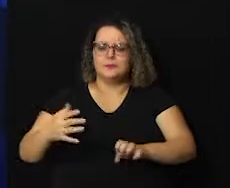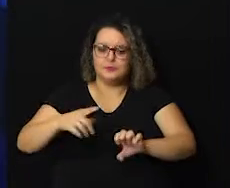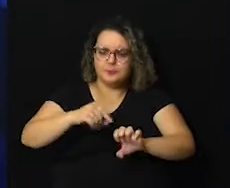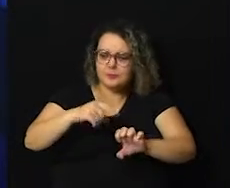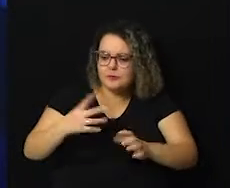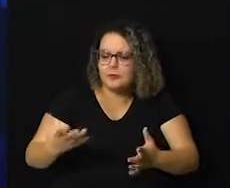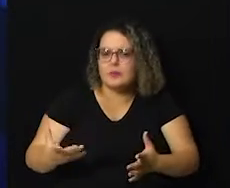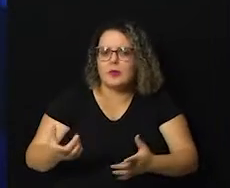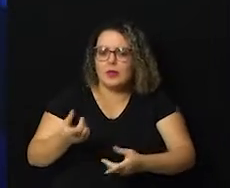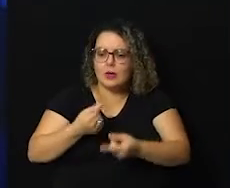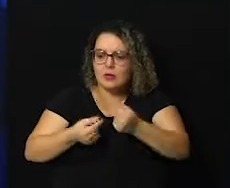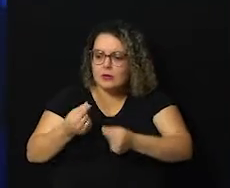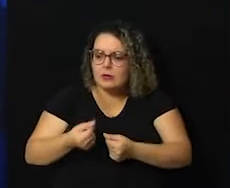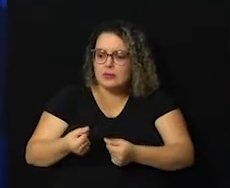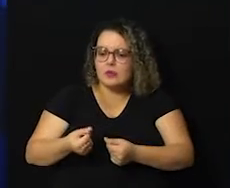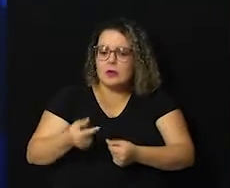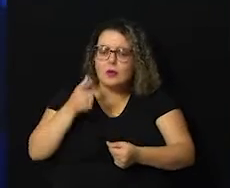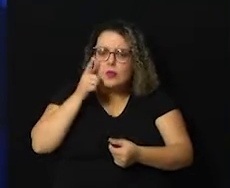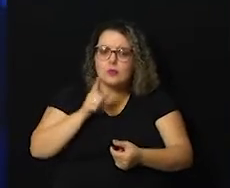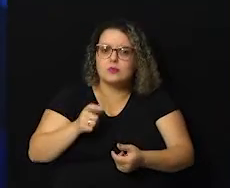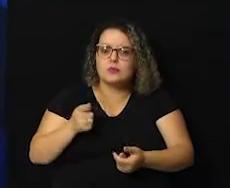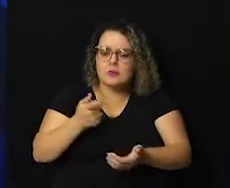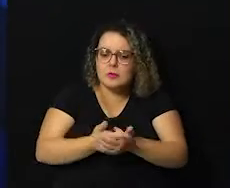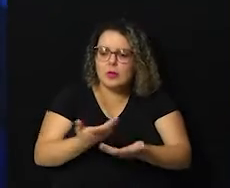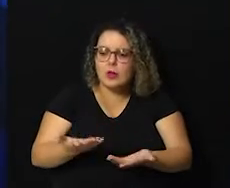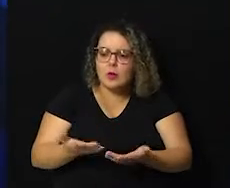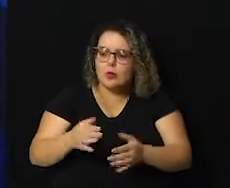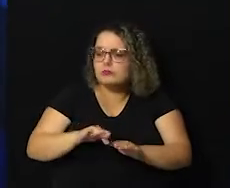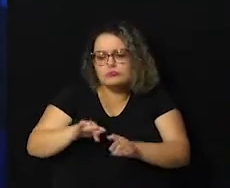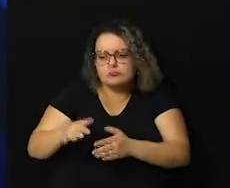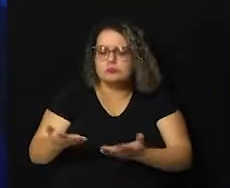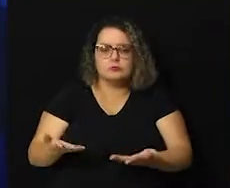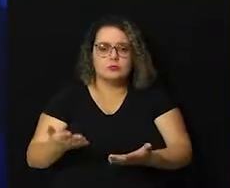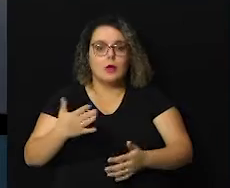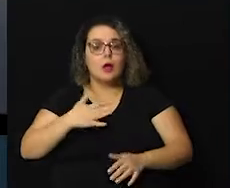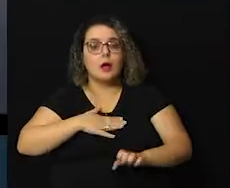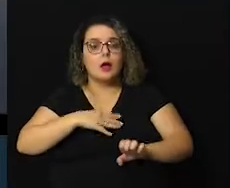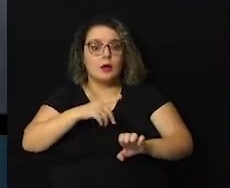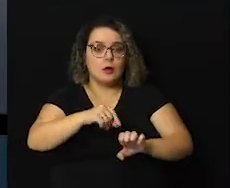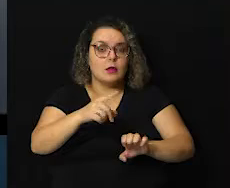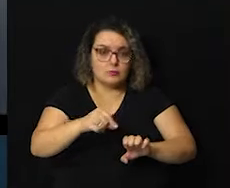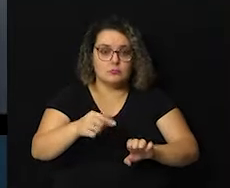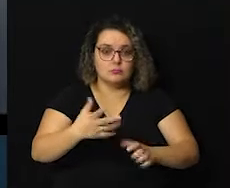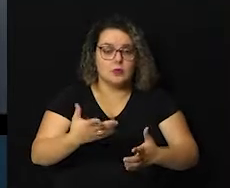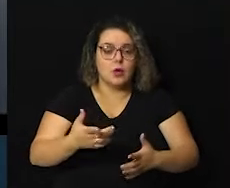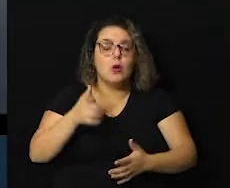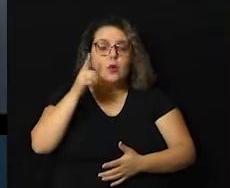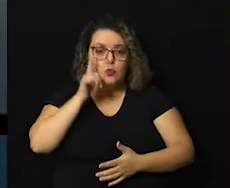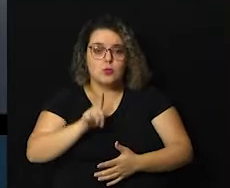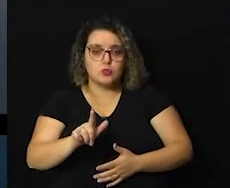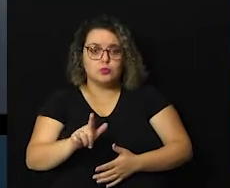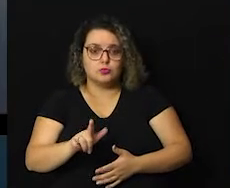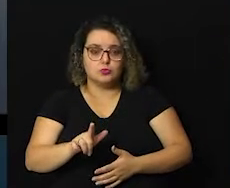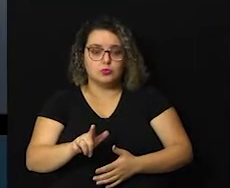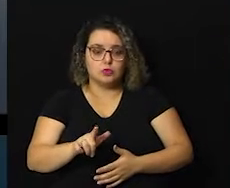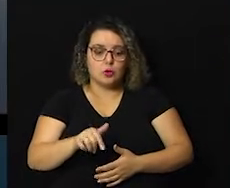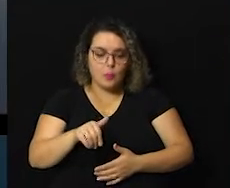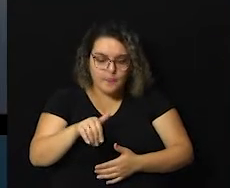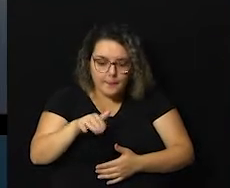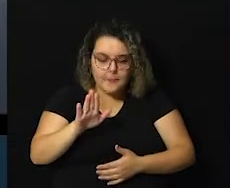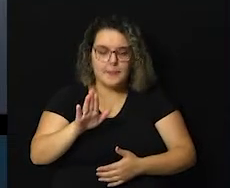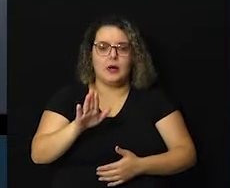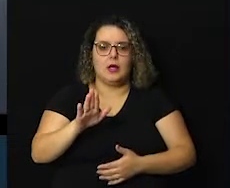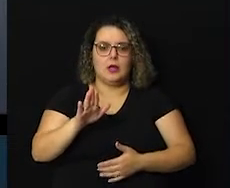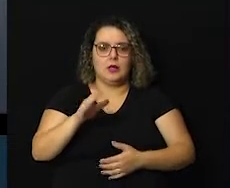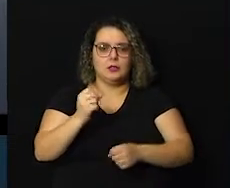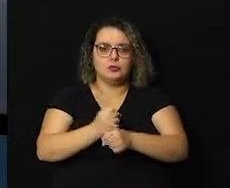você tem aí a questão de investidor E no momento está fora a minha empresa é bootstrapper né eu consigo